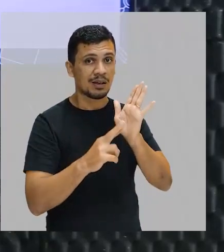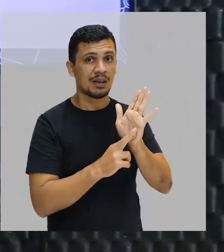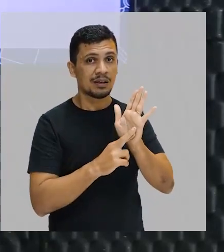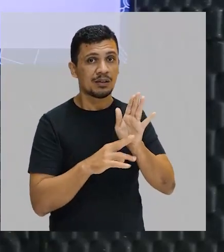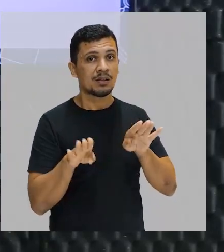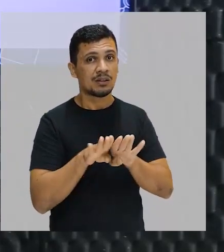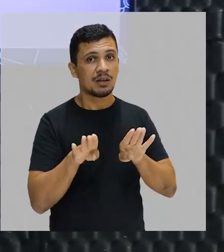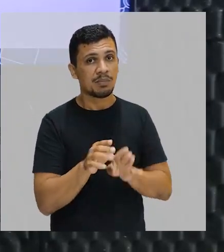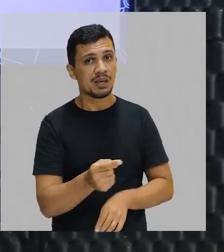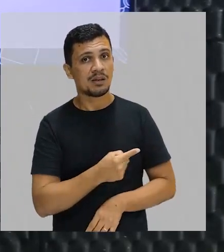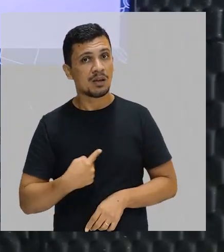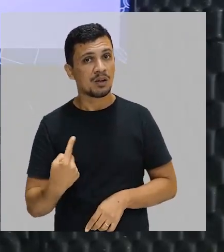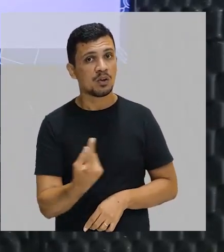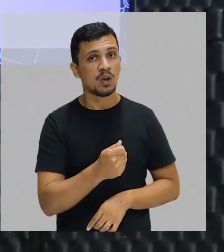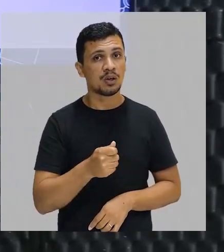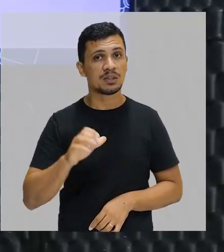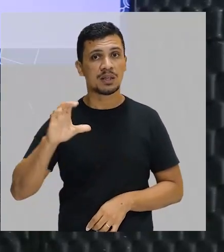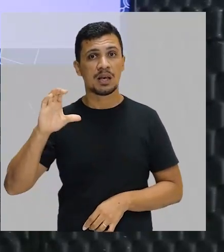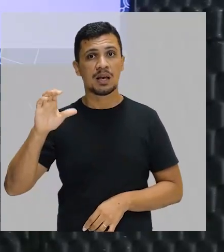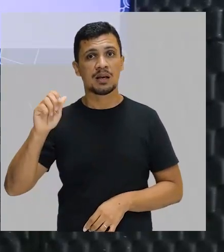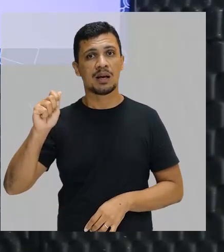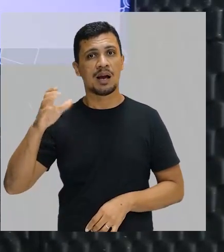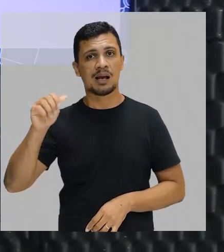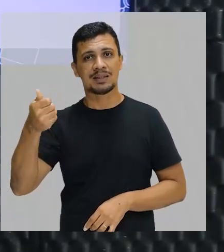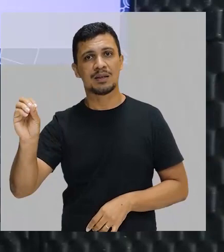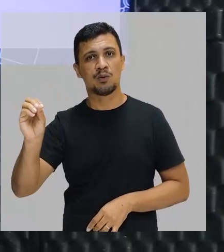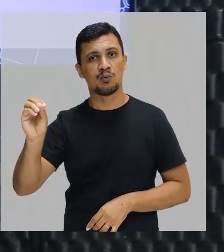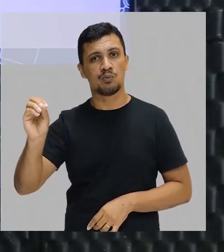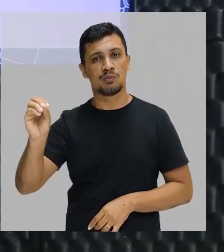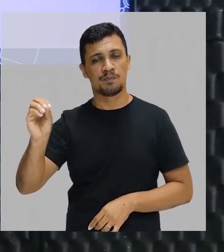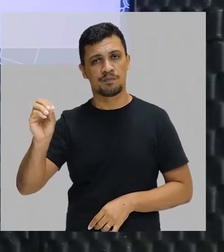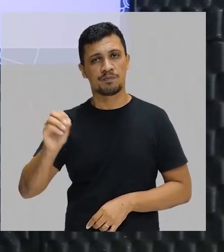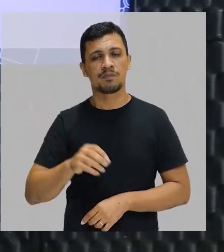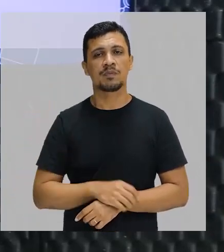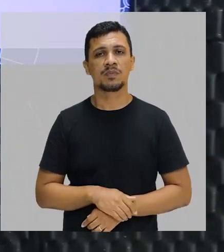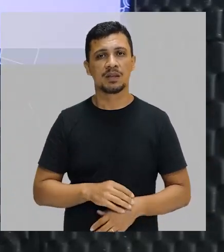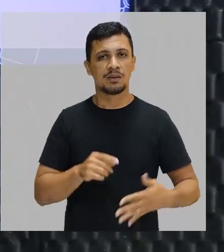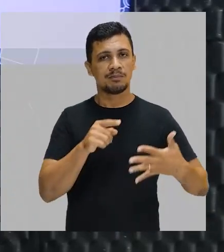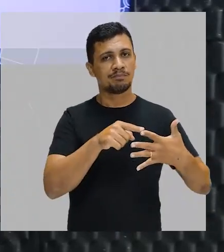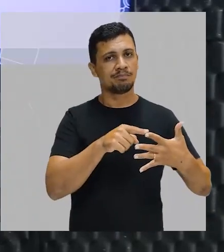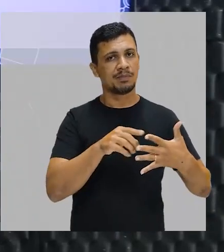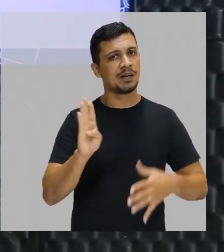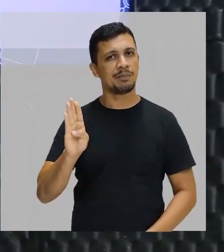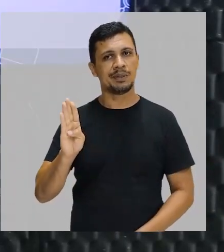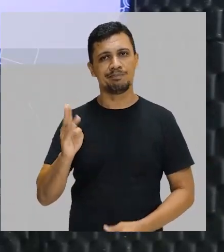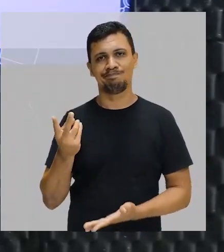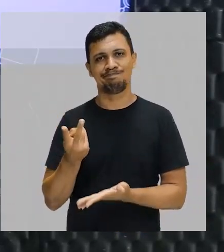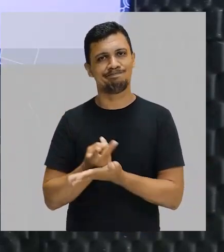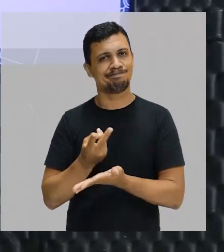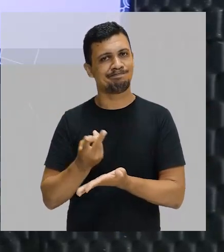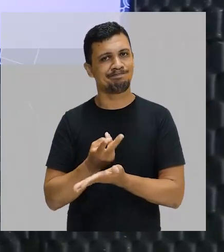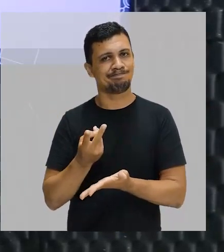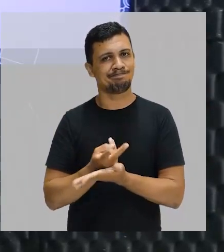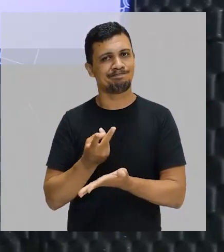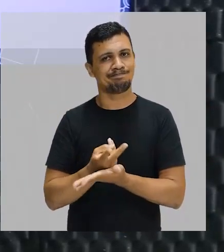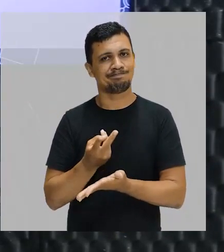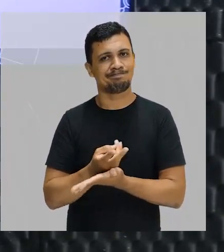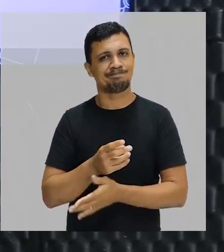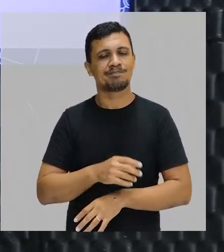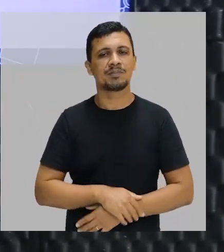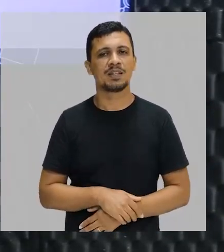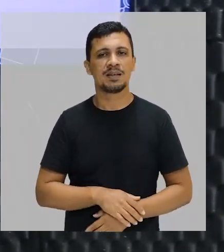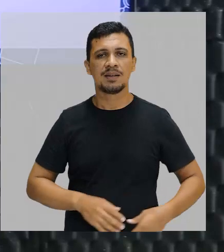elas. Mas ela não é a regra em si, a moralidade é que está neste campo. Então a letra B aí foi para o espaço, portanto.